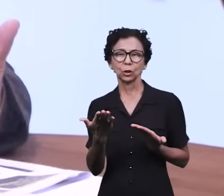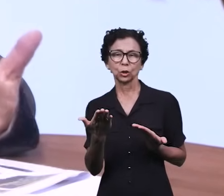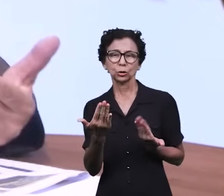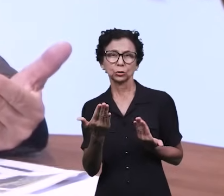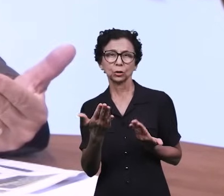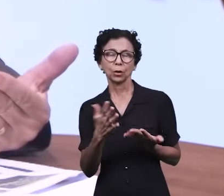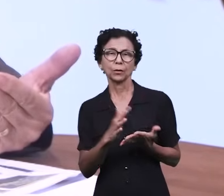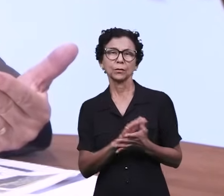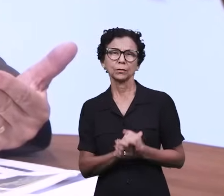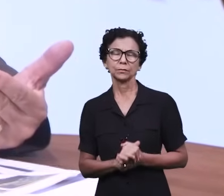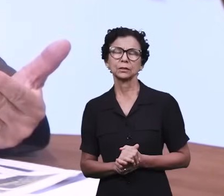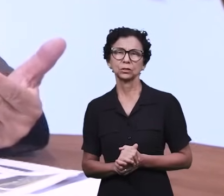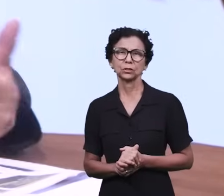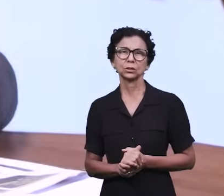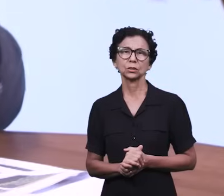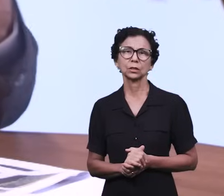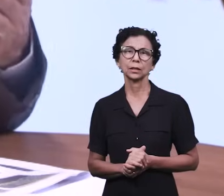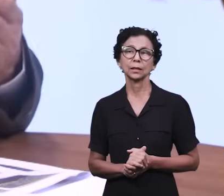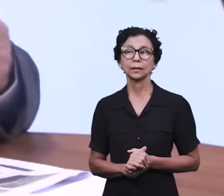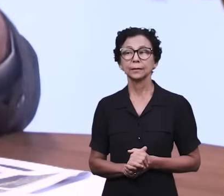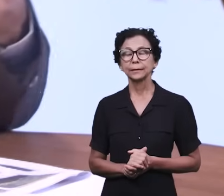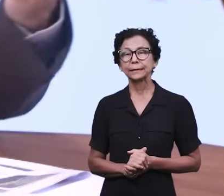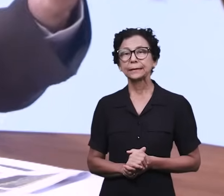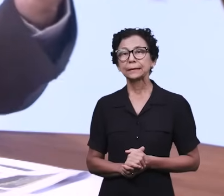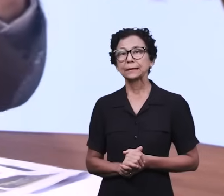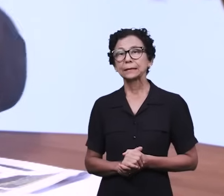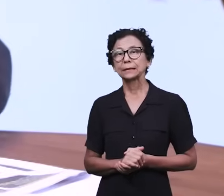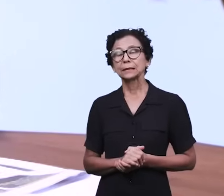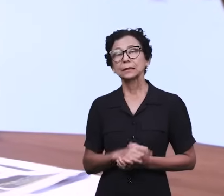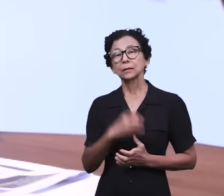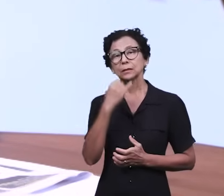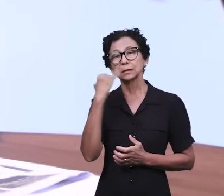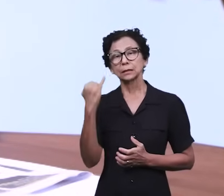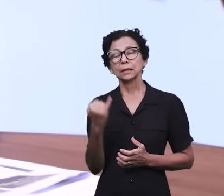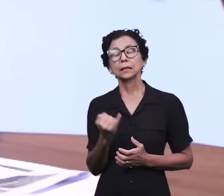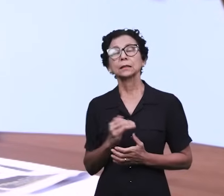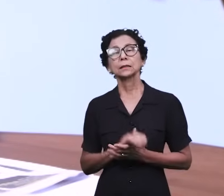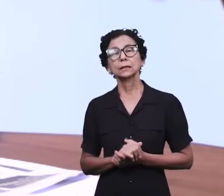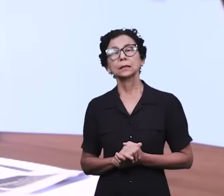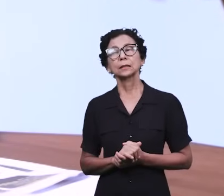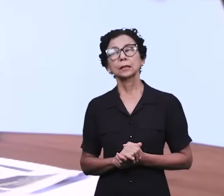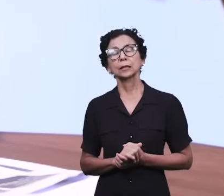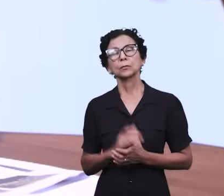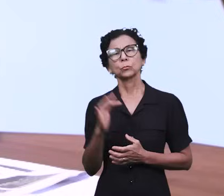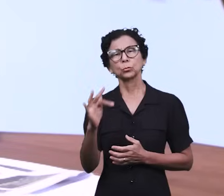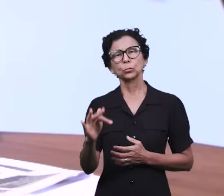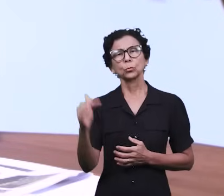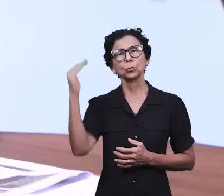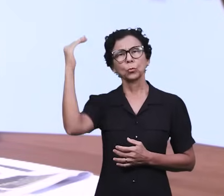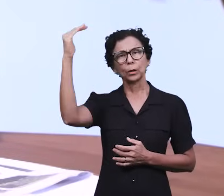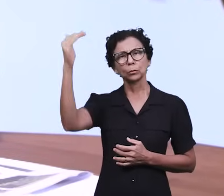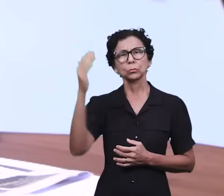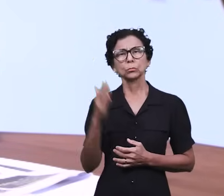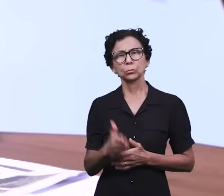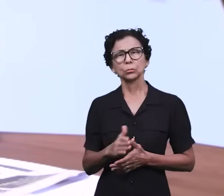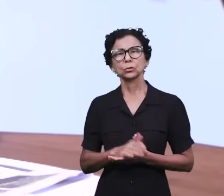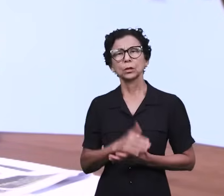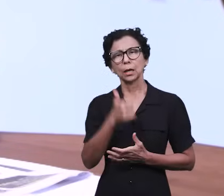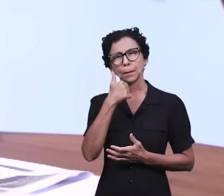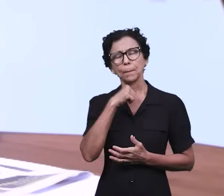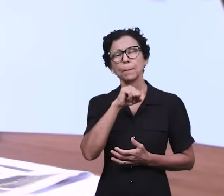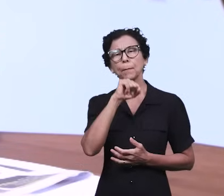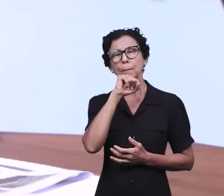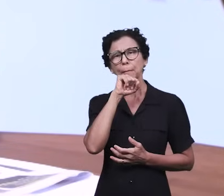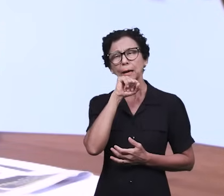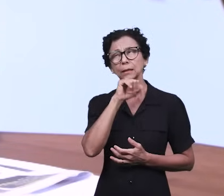sacrifique o seu próprio filho a ele num local que ele iria determinar ou apontar.